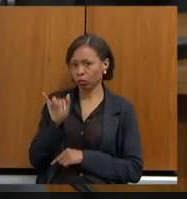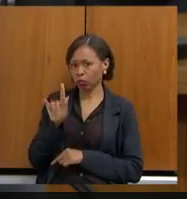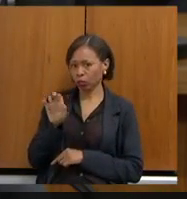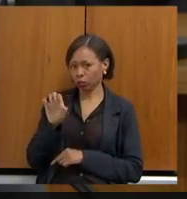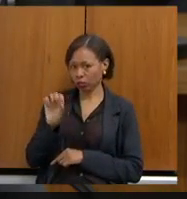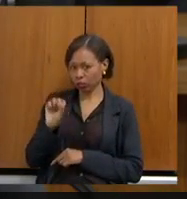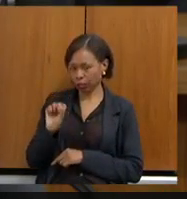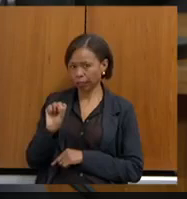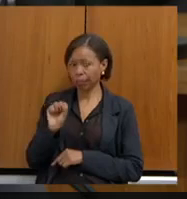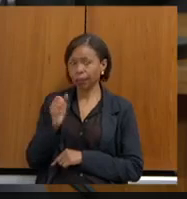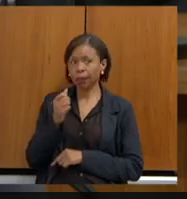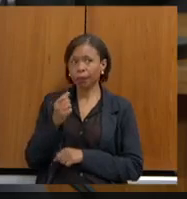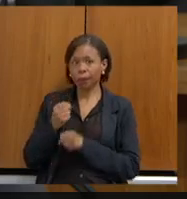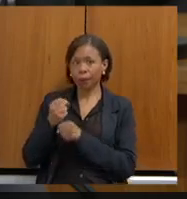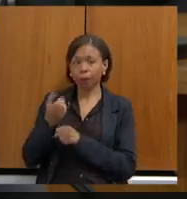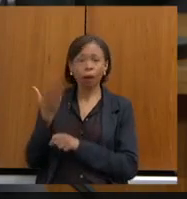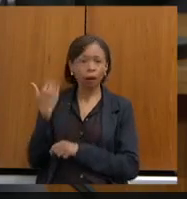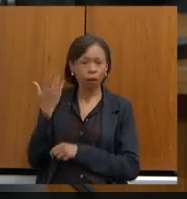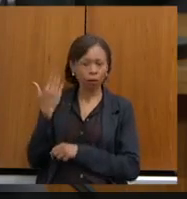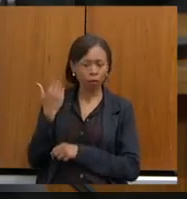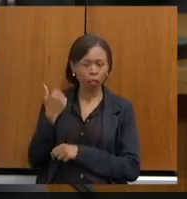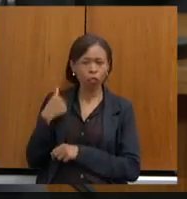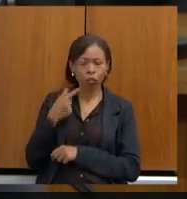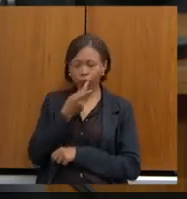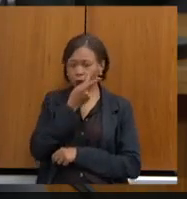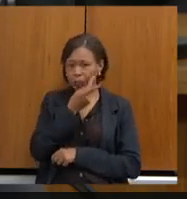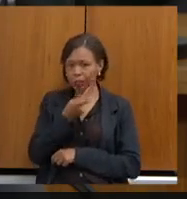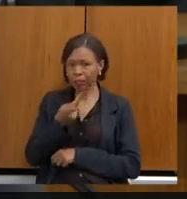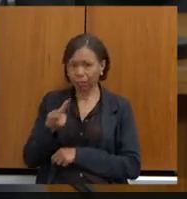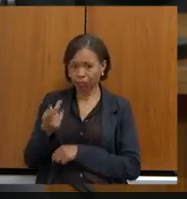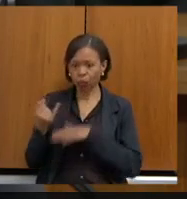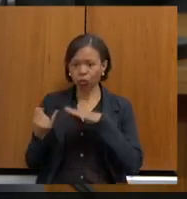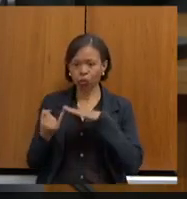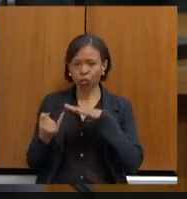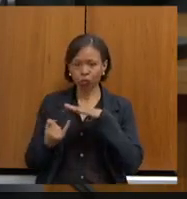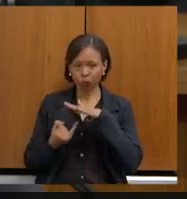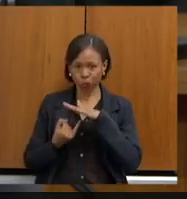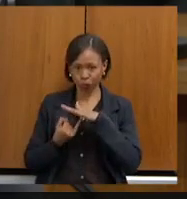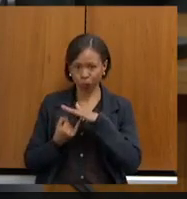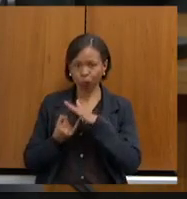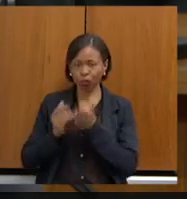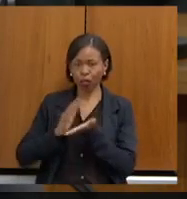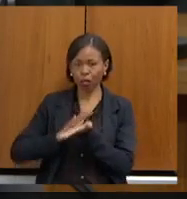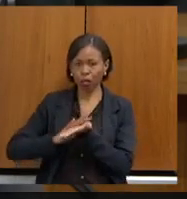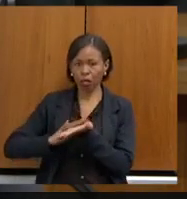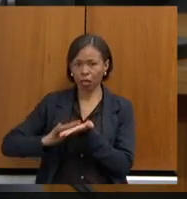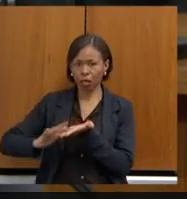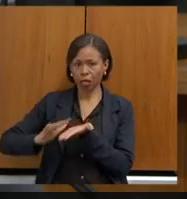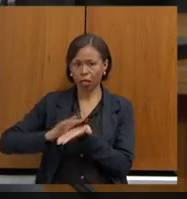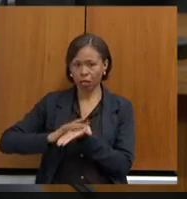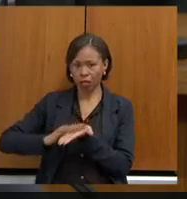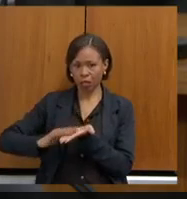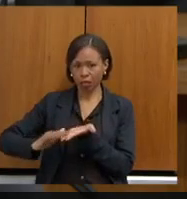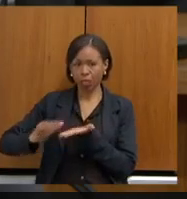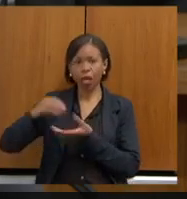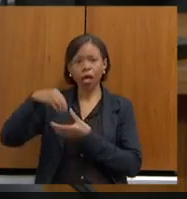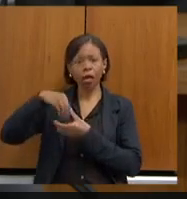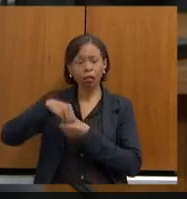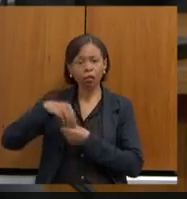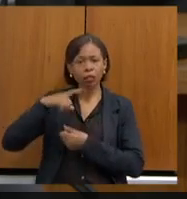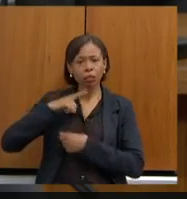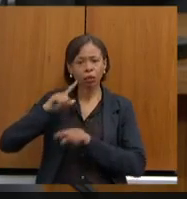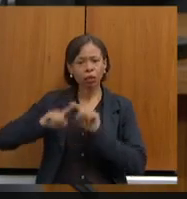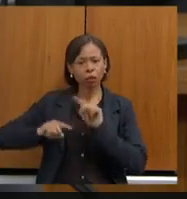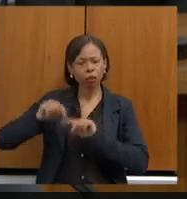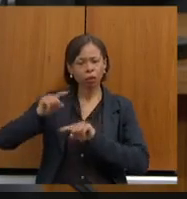visita ao Instituto de Criminalística e tem lá o equipamento importante para a polícia civil que chama Celebration Os